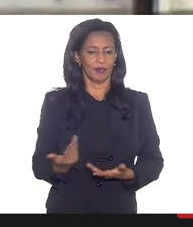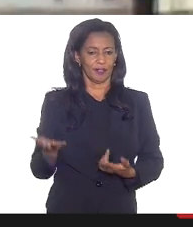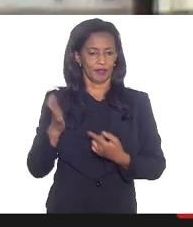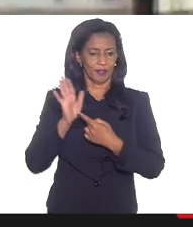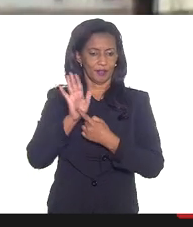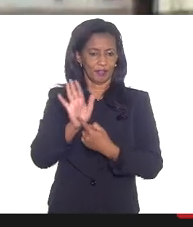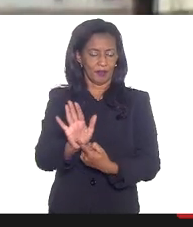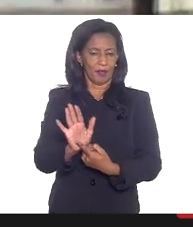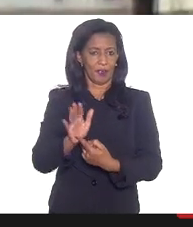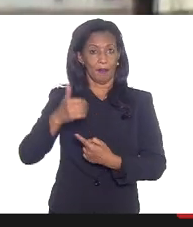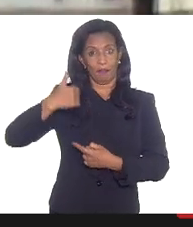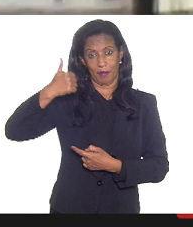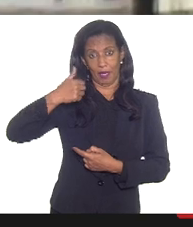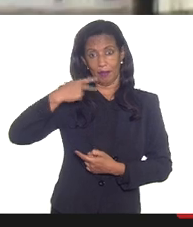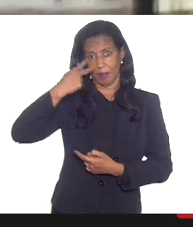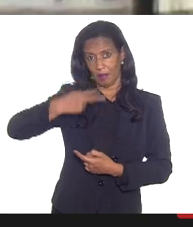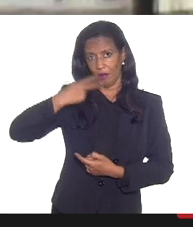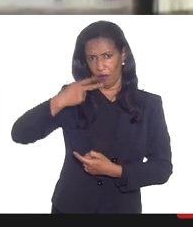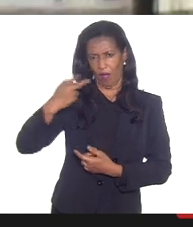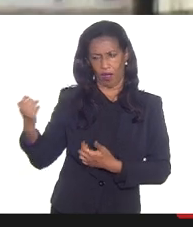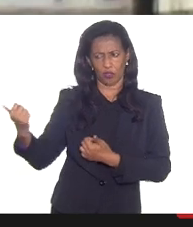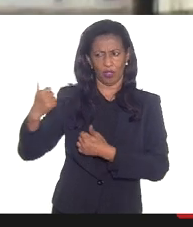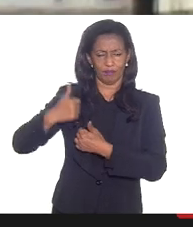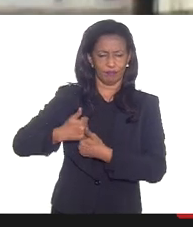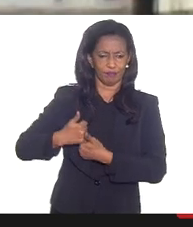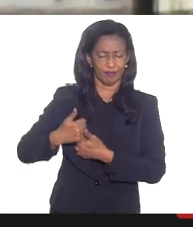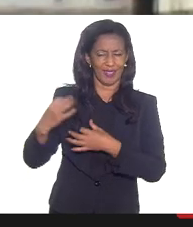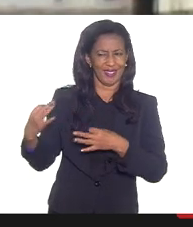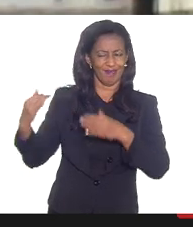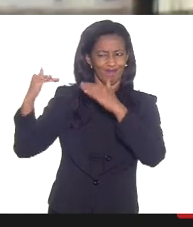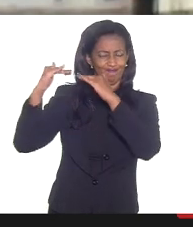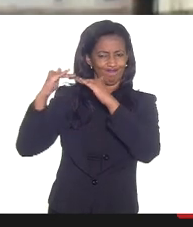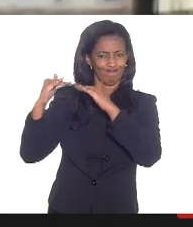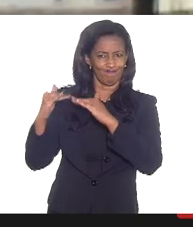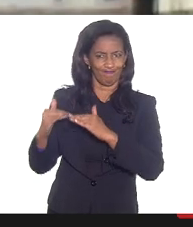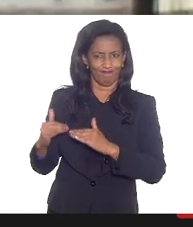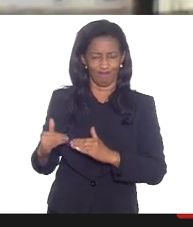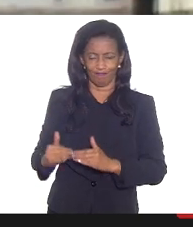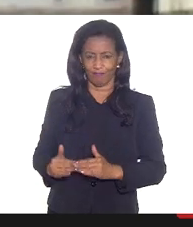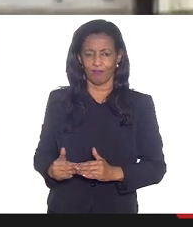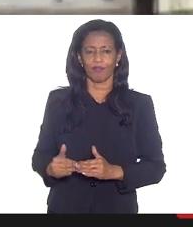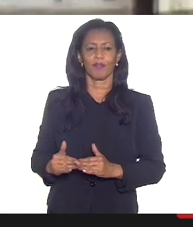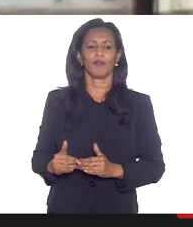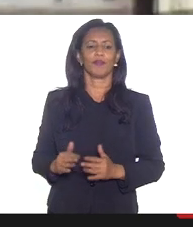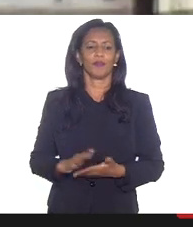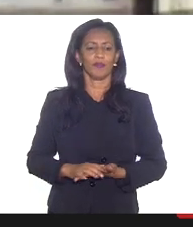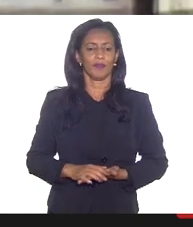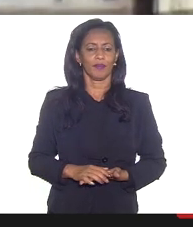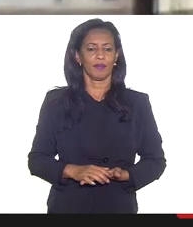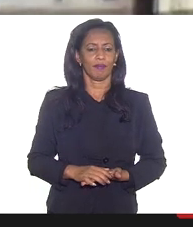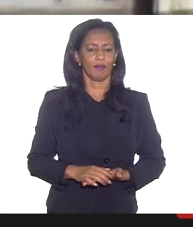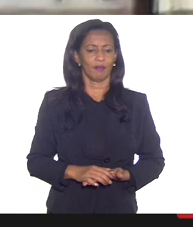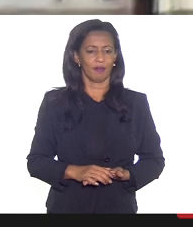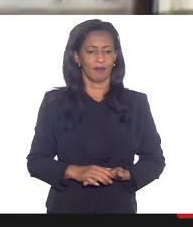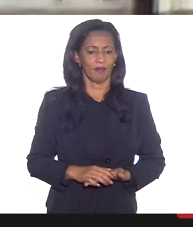pela primeira fala que teve aqui, é exatamente um questionamento